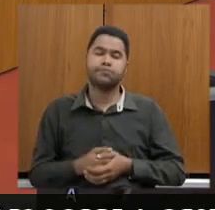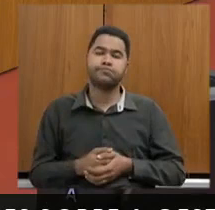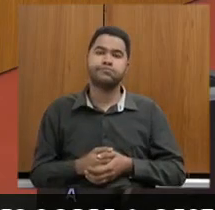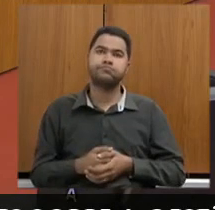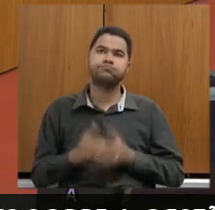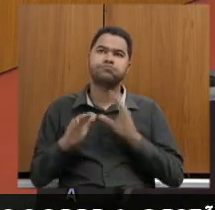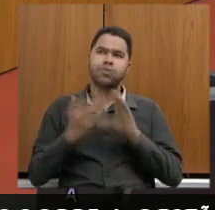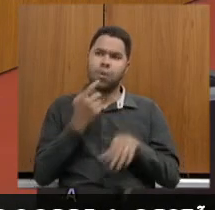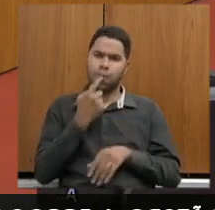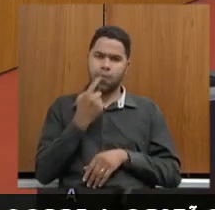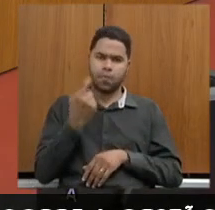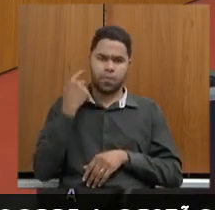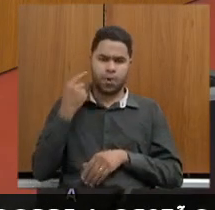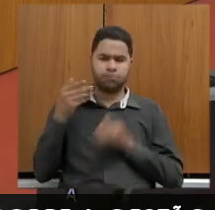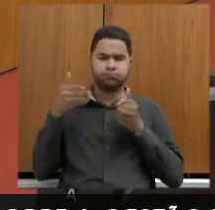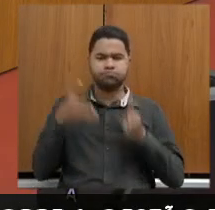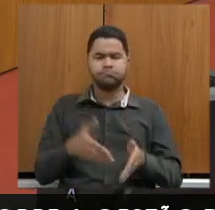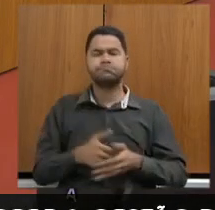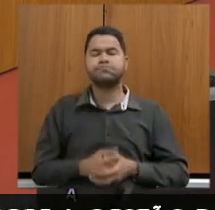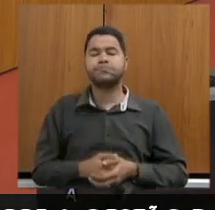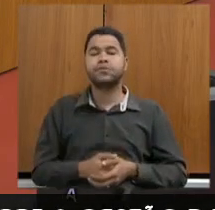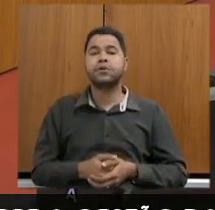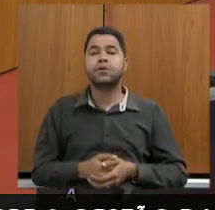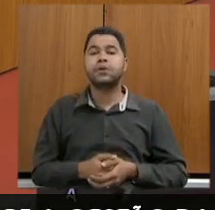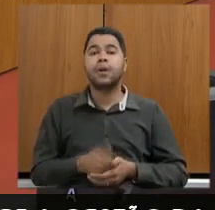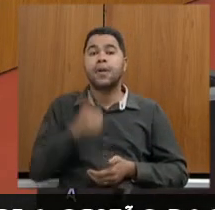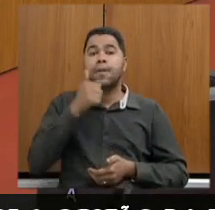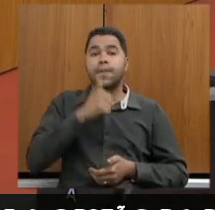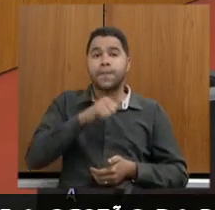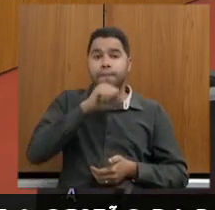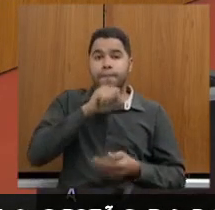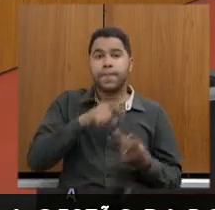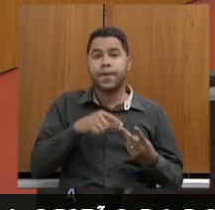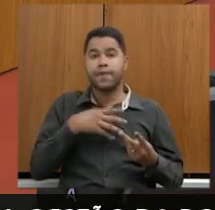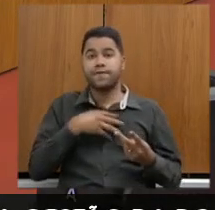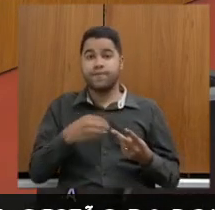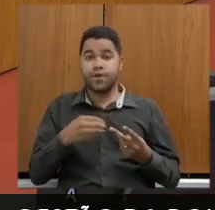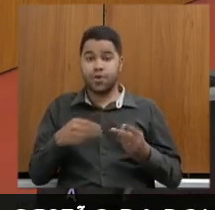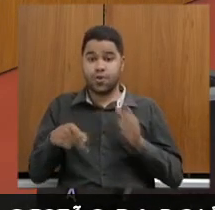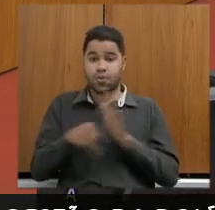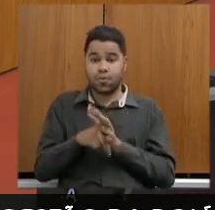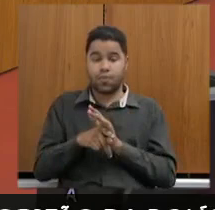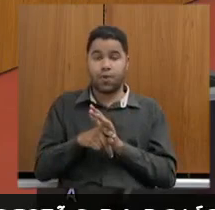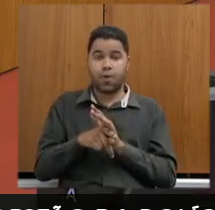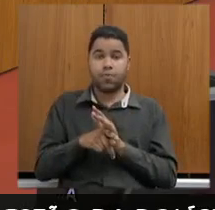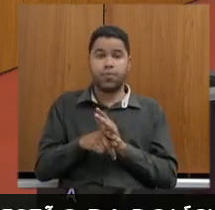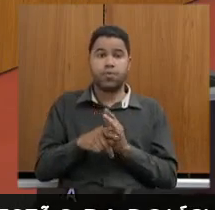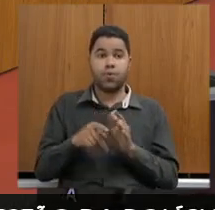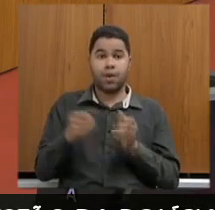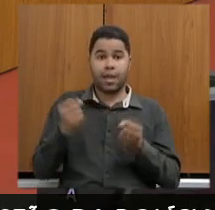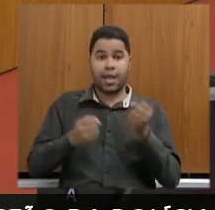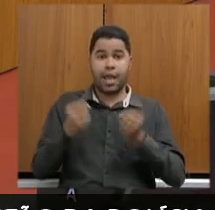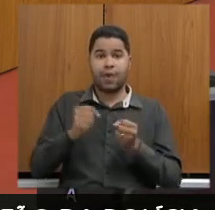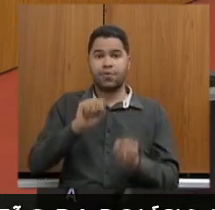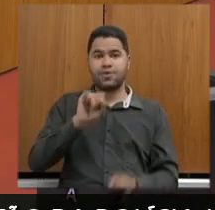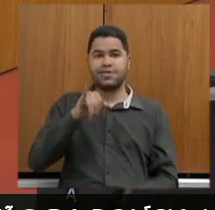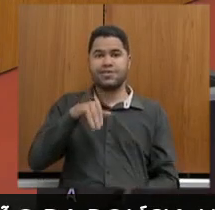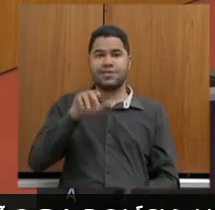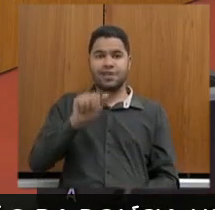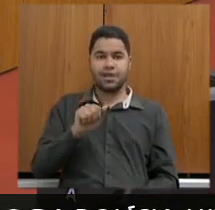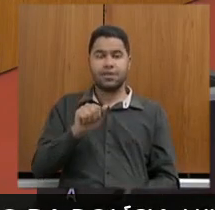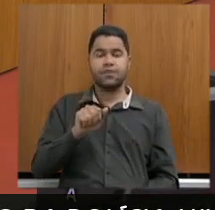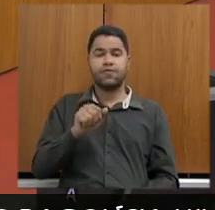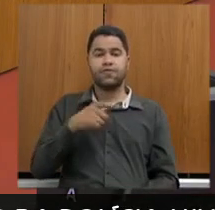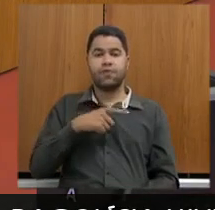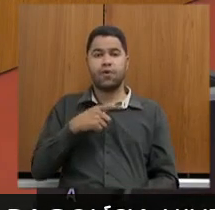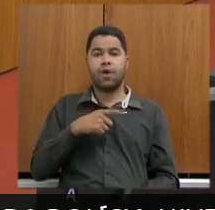recebida pouco antes da chegada de nossa reportagem foi a condução de mãe e filho proprietário de um veículo modelo Siena que teria sido usado na execução